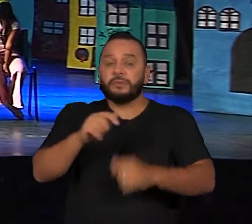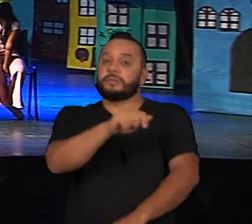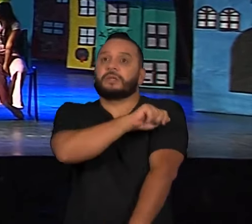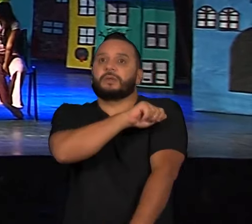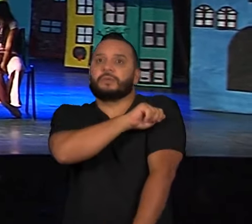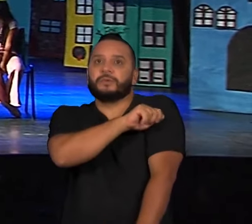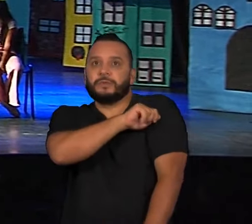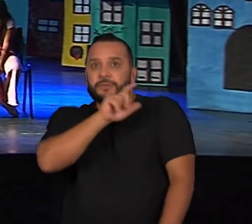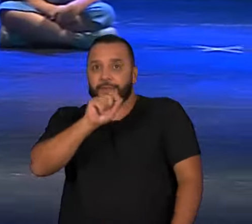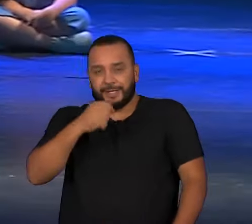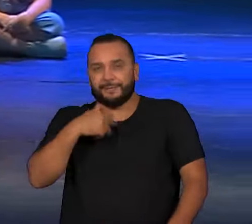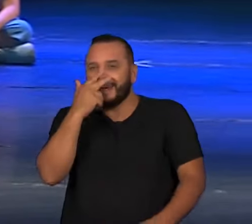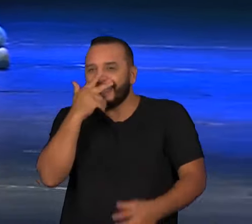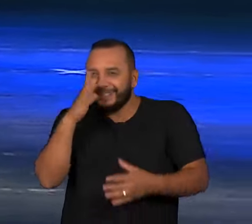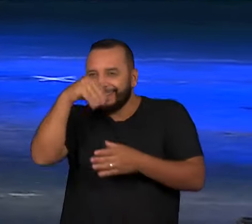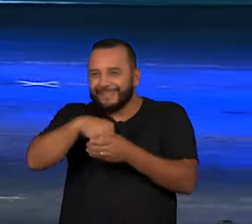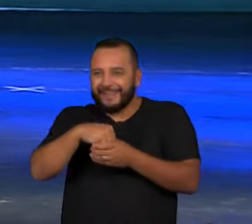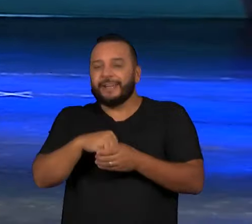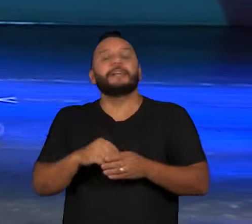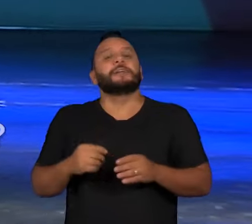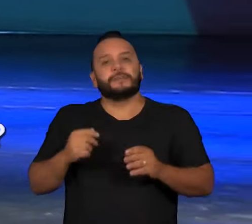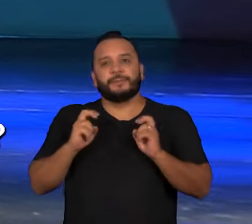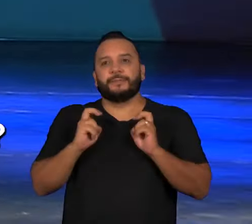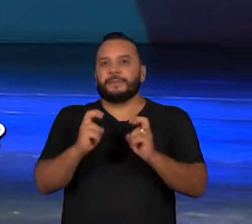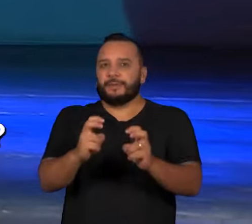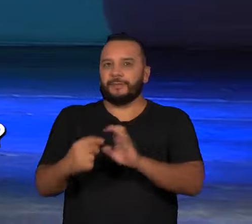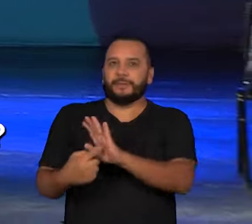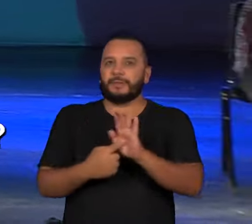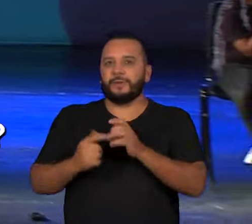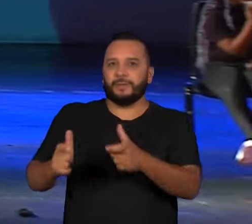metrô para mostrar o próprio bairro.